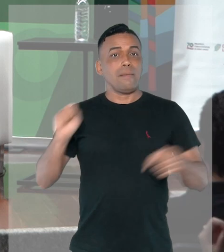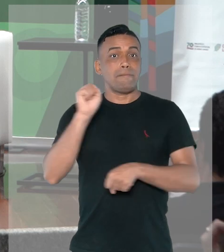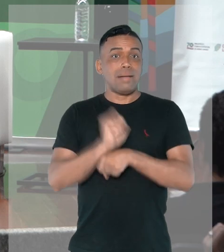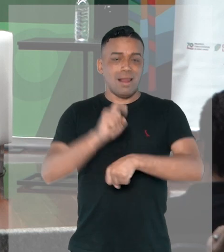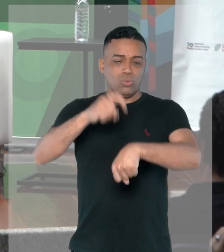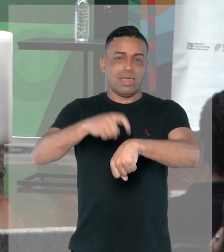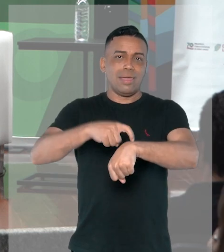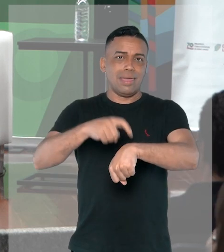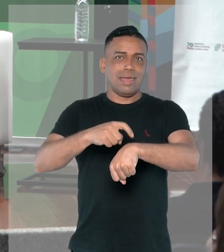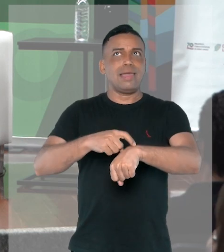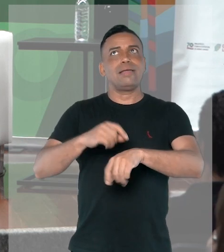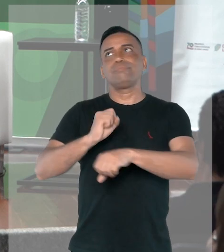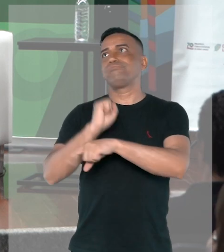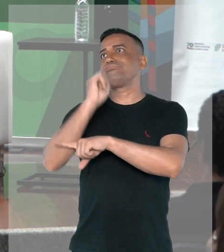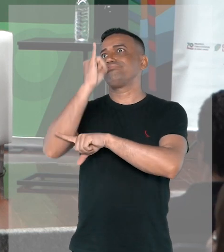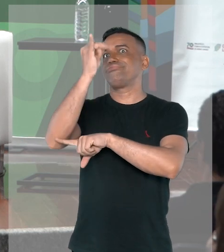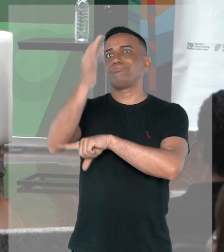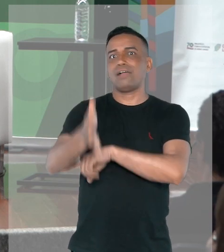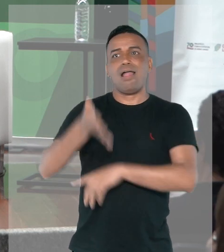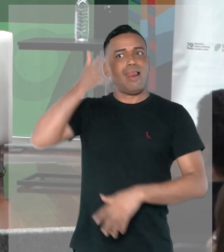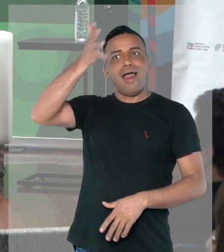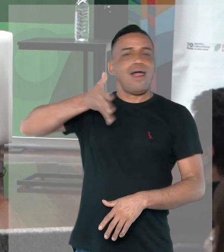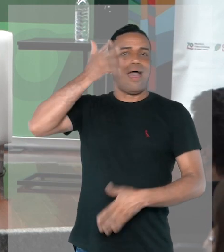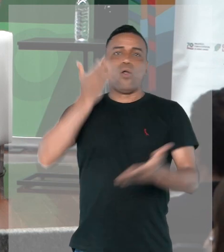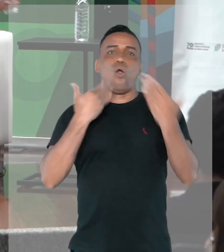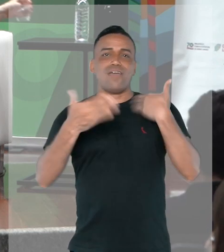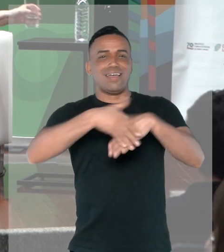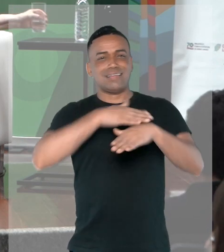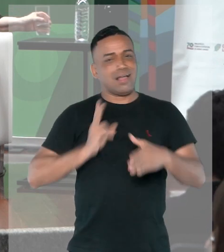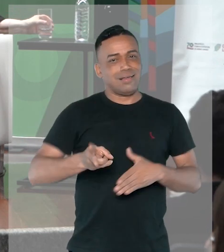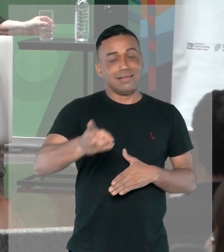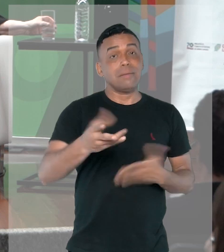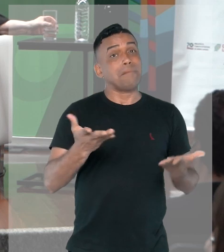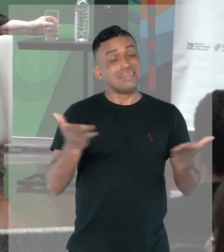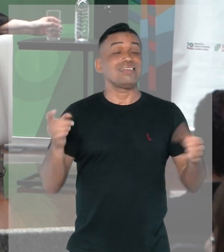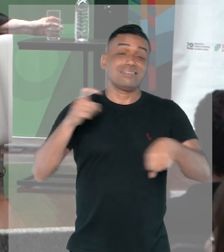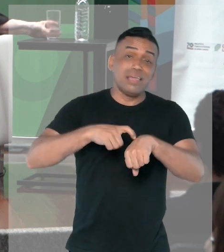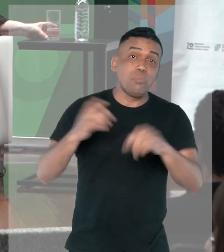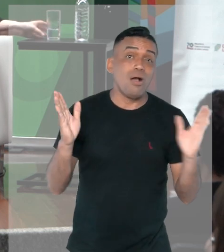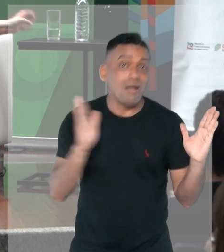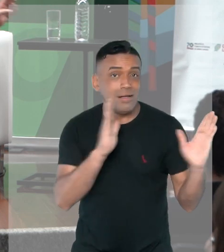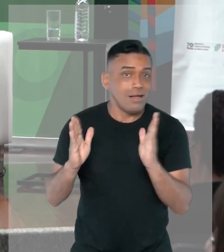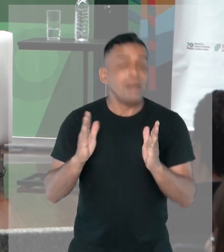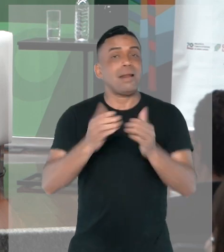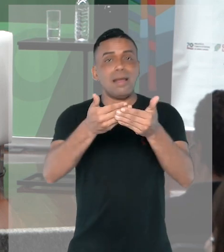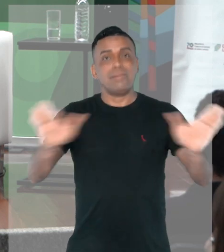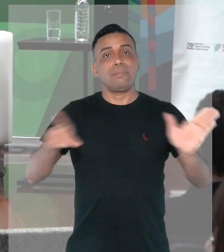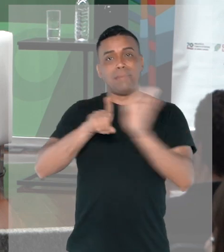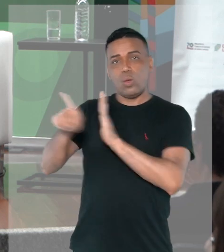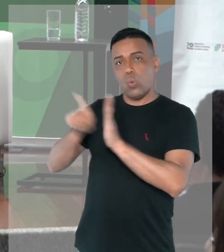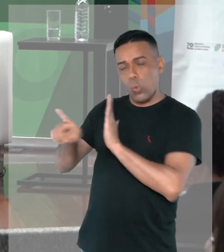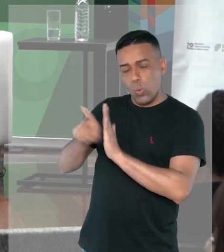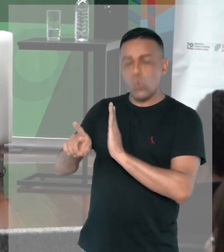tempo e ficar aqui até amanhã ouvindo a senhora. A gente tem agora um tempo para abrir para as